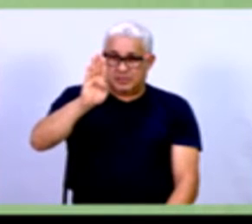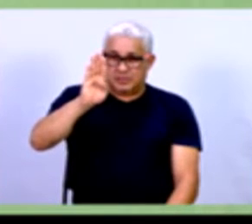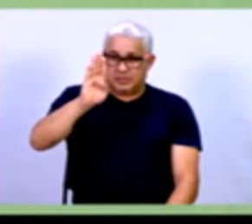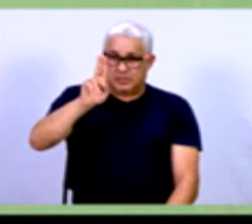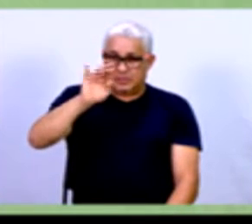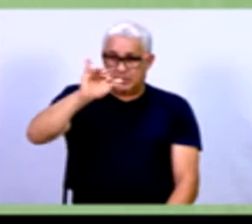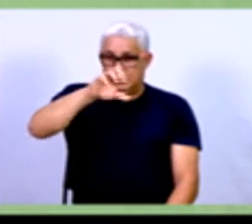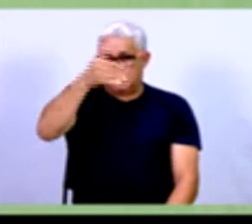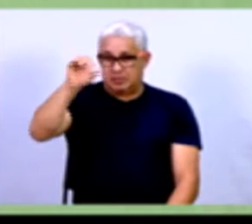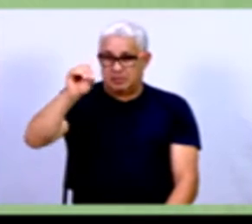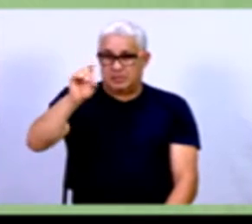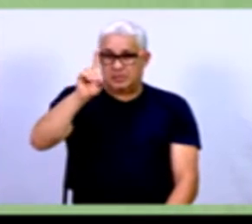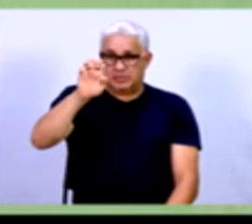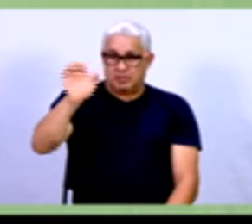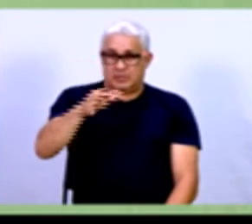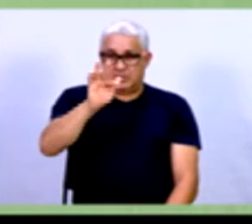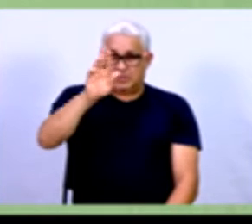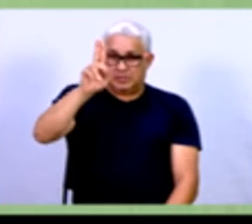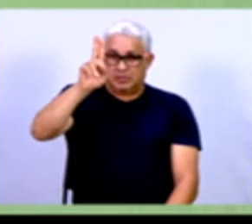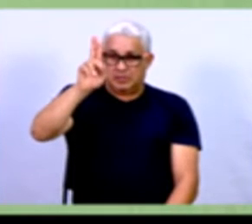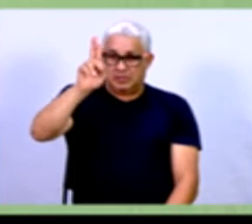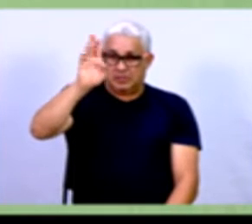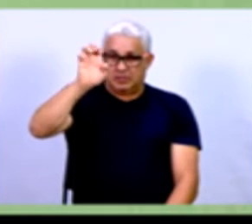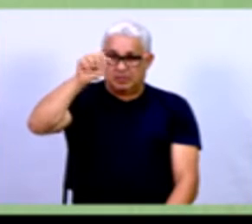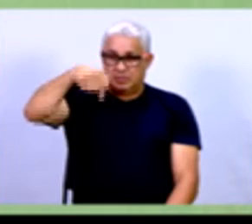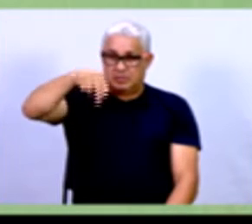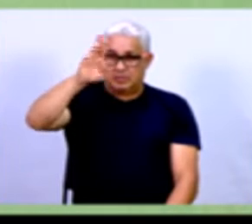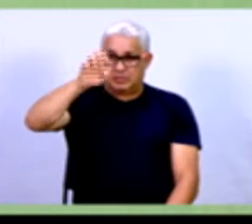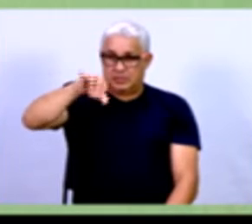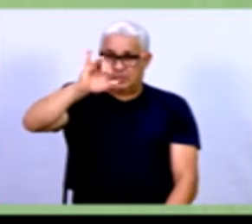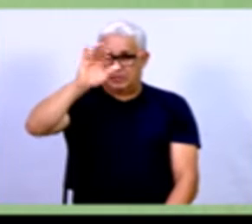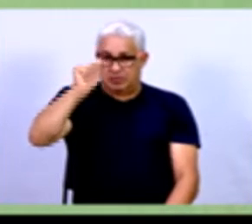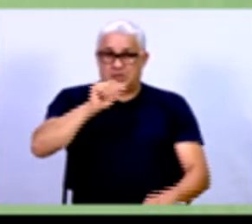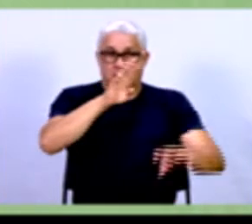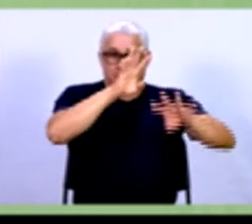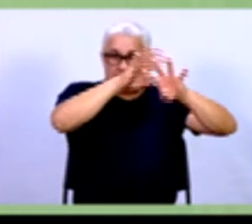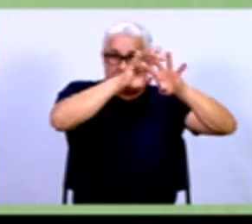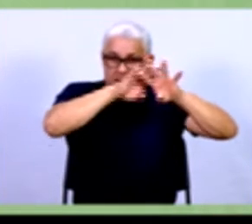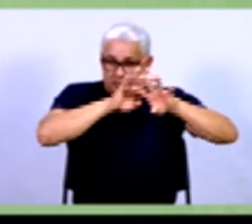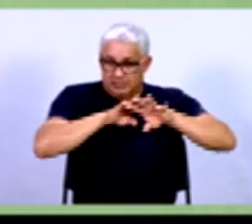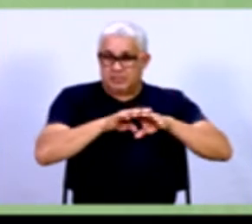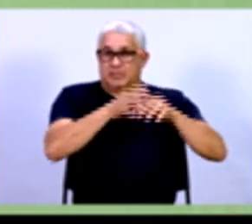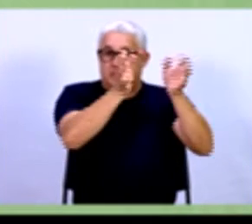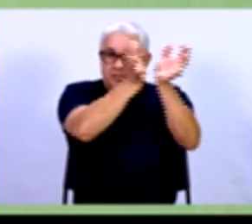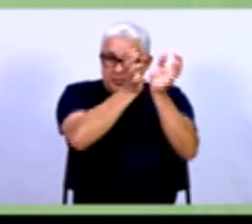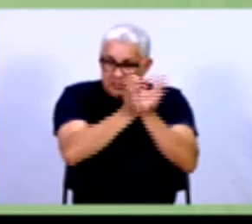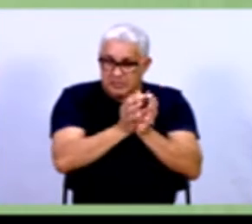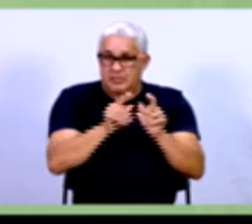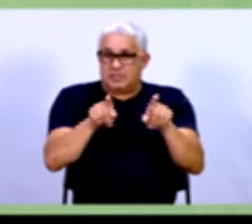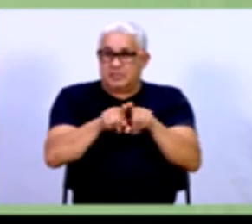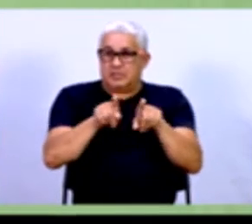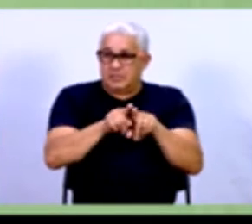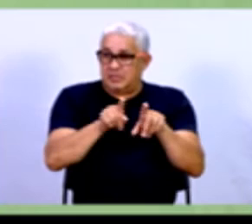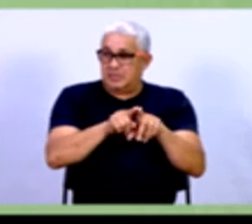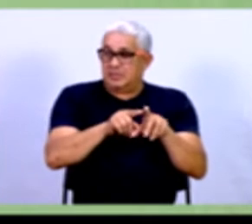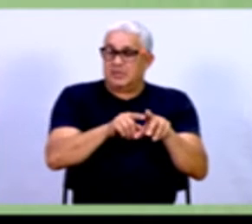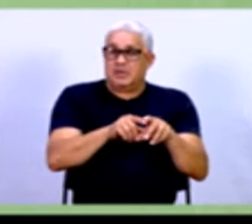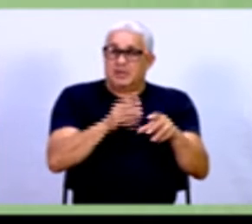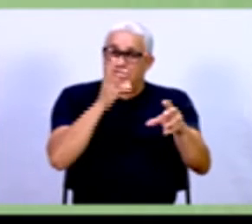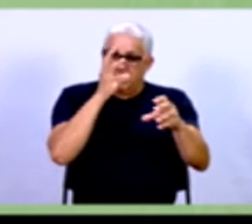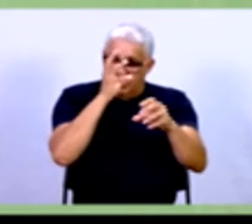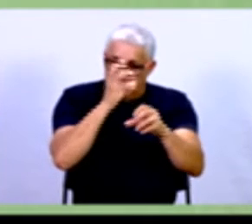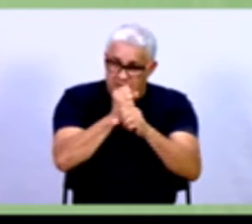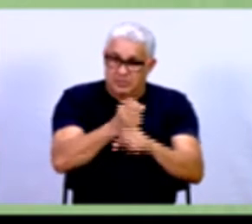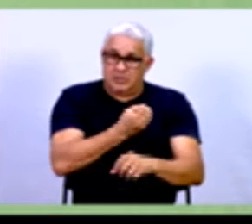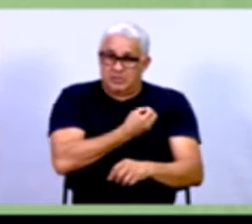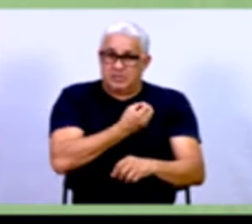de frequência é uma tabela que mostra classes ou intervalos das entradas e de dados, com uma contagem do número de entradas